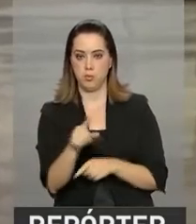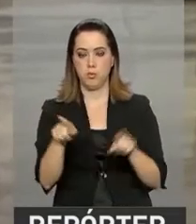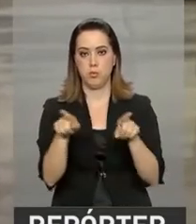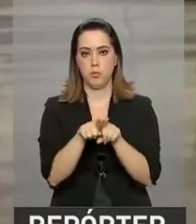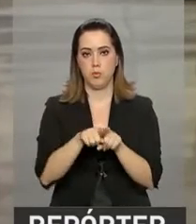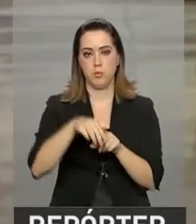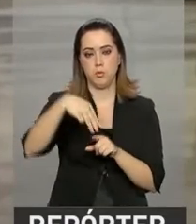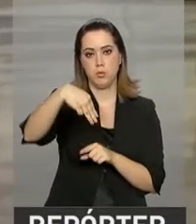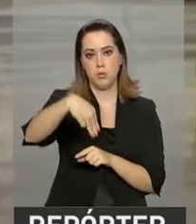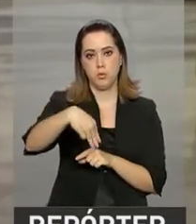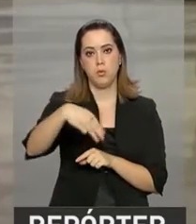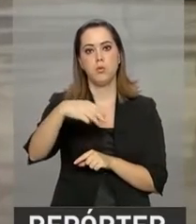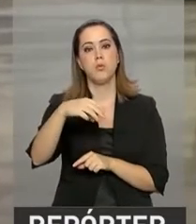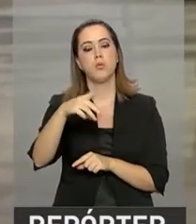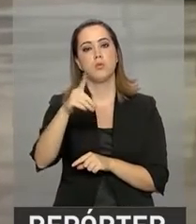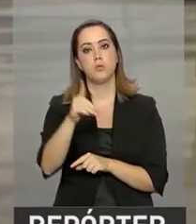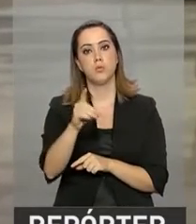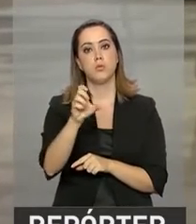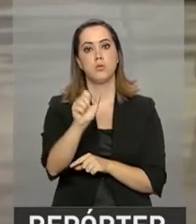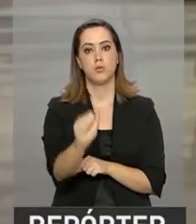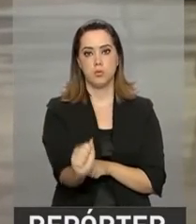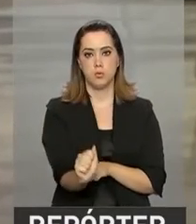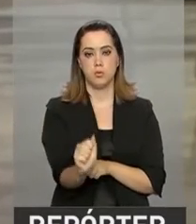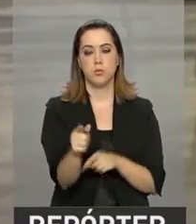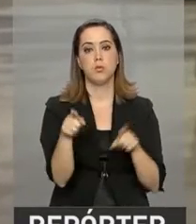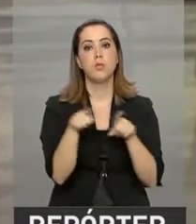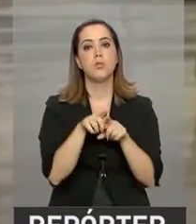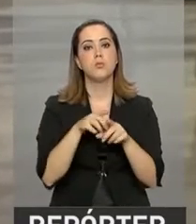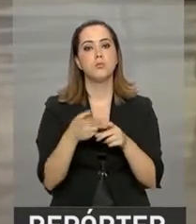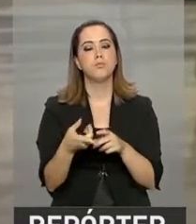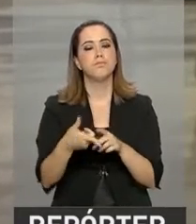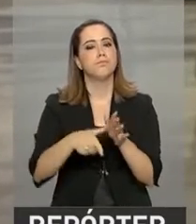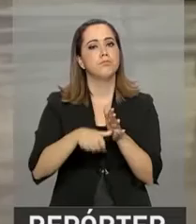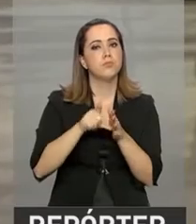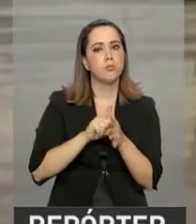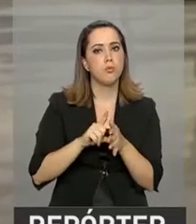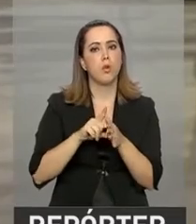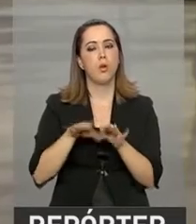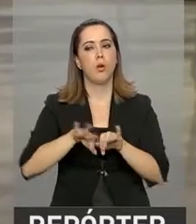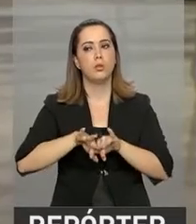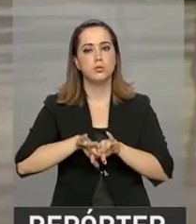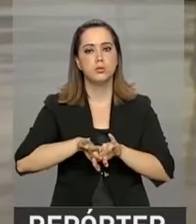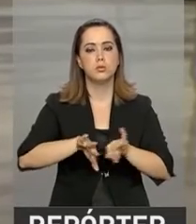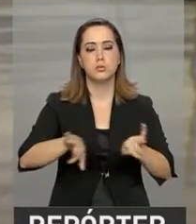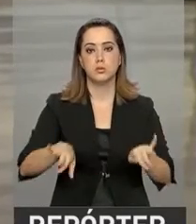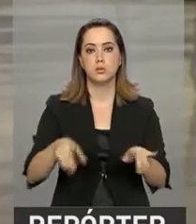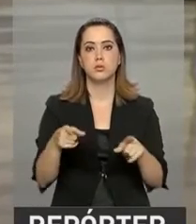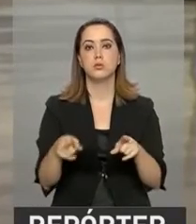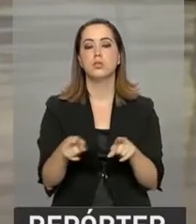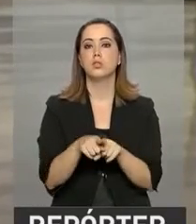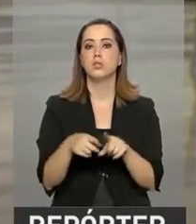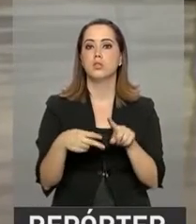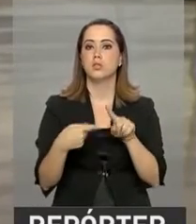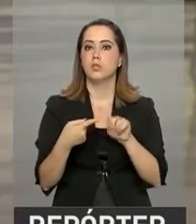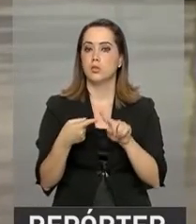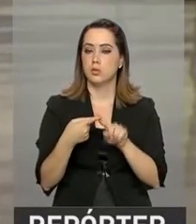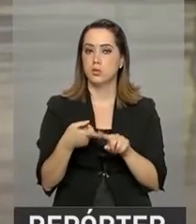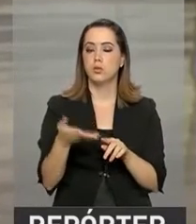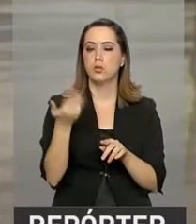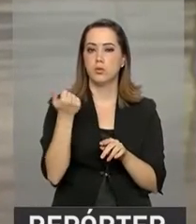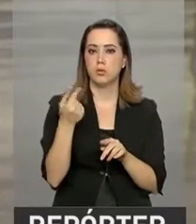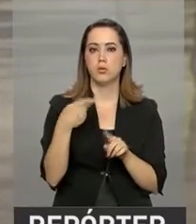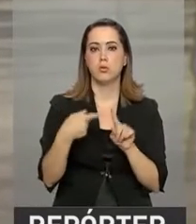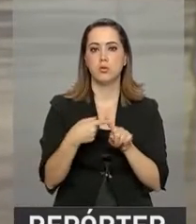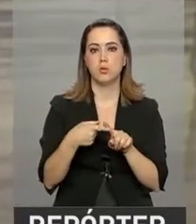ministério do desenvolvimento agrário nesse organograma anterior o ministério do desenvolvimento agrário tinha duas funções promover